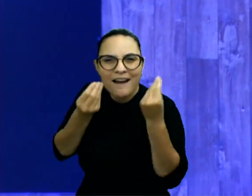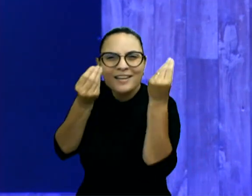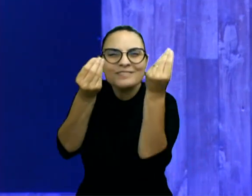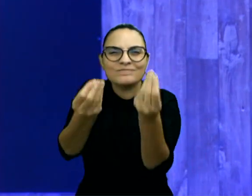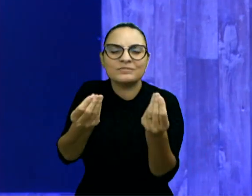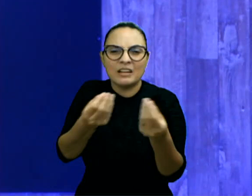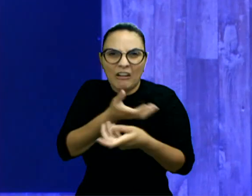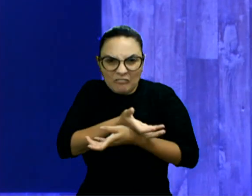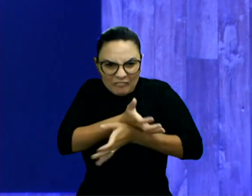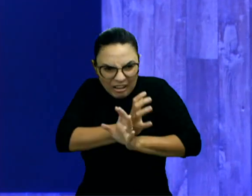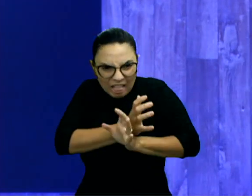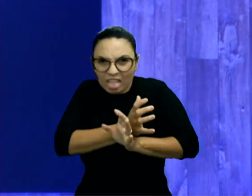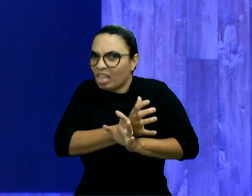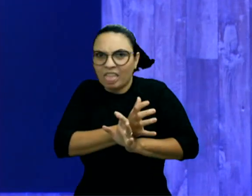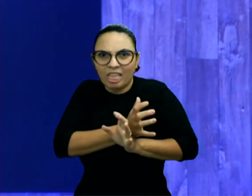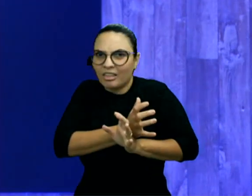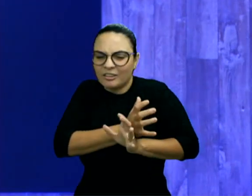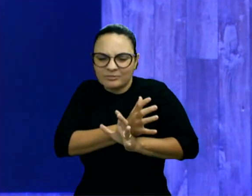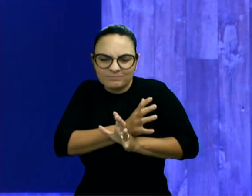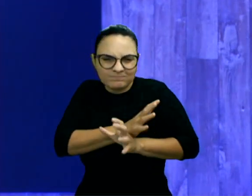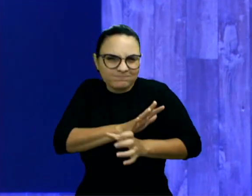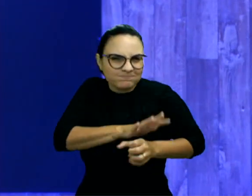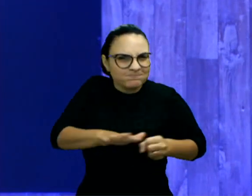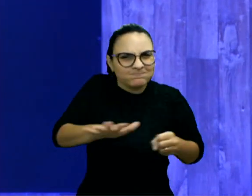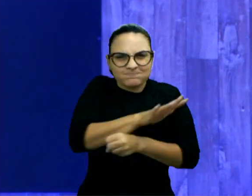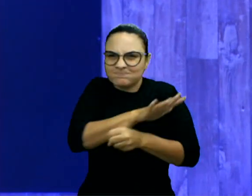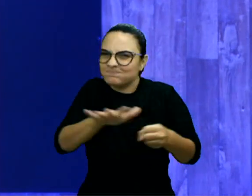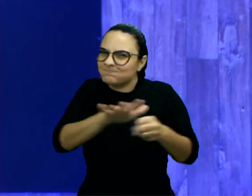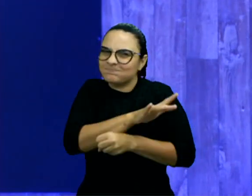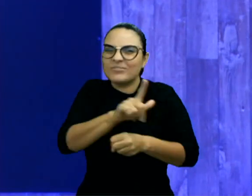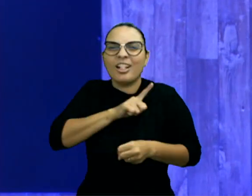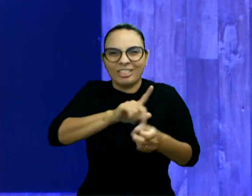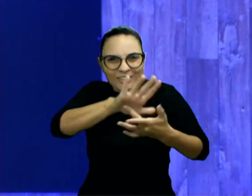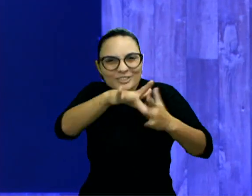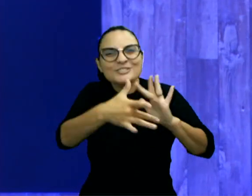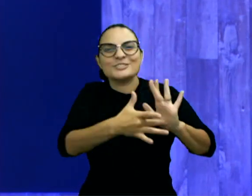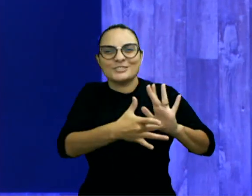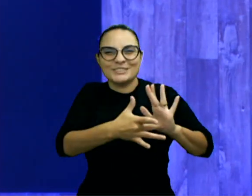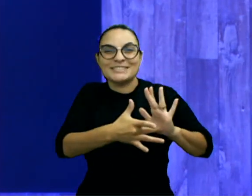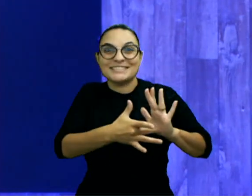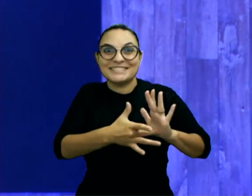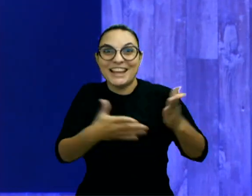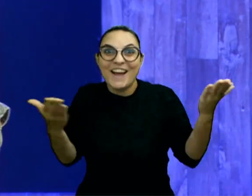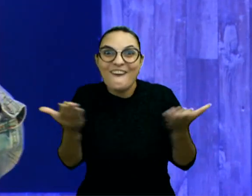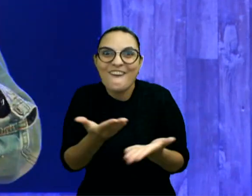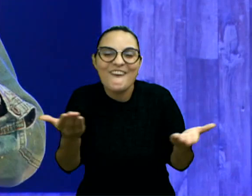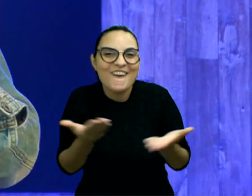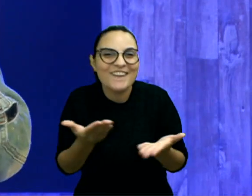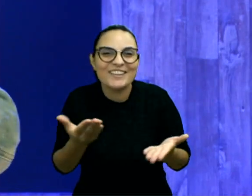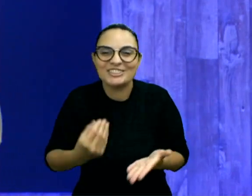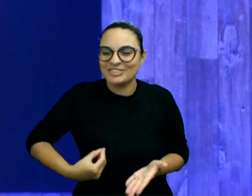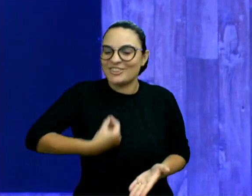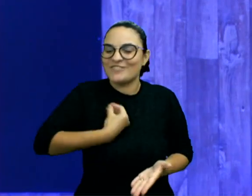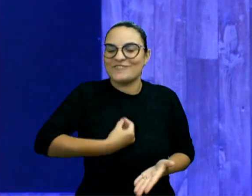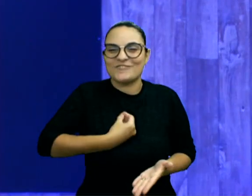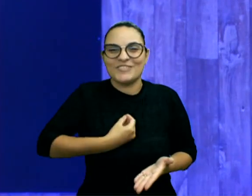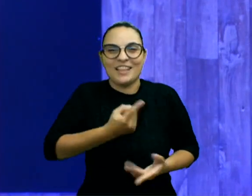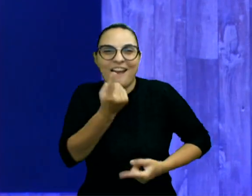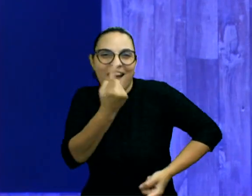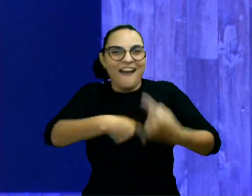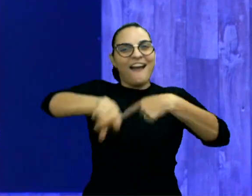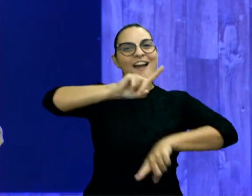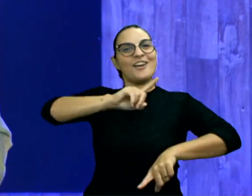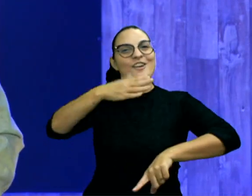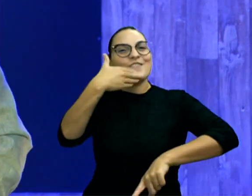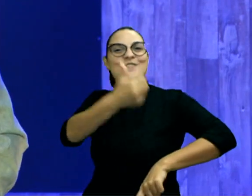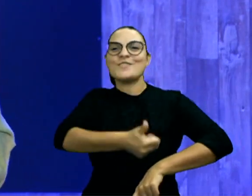coração acabou agora. E eu tenho certeza que você vai viver a melhor noite da sua vida e os melhores dias